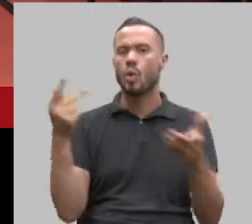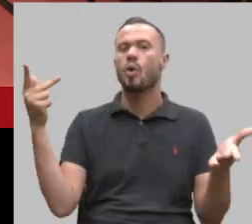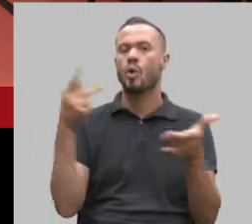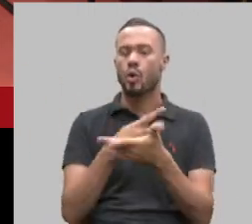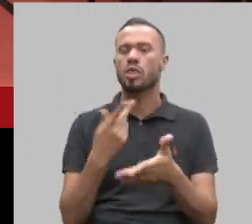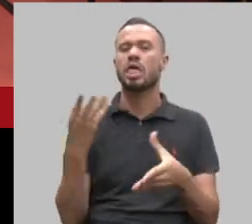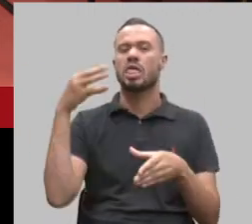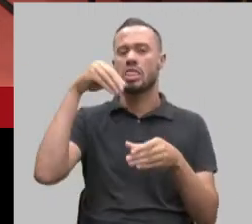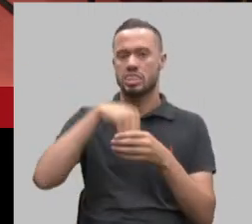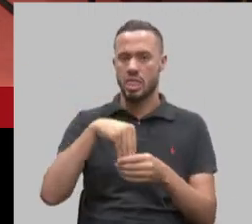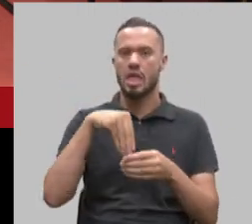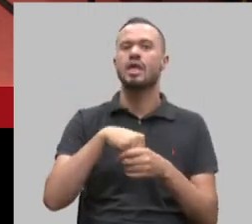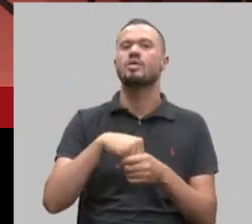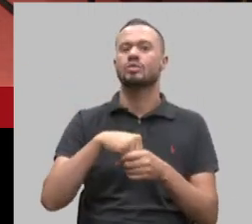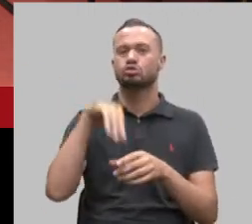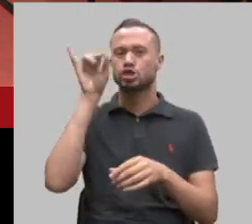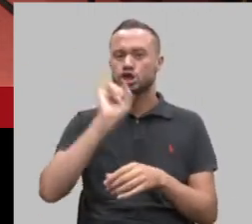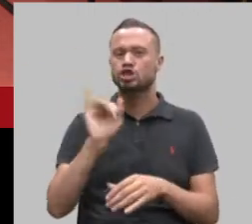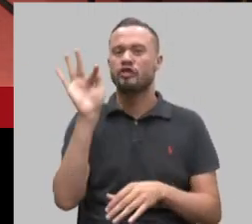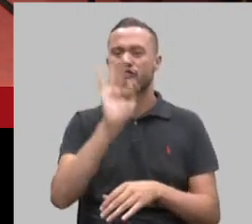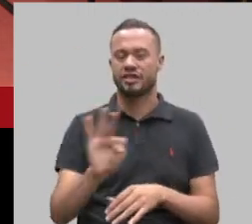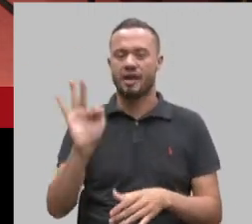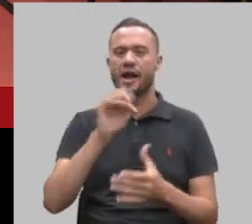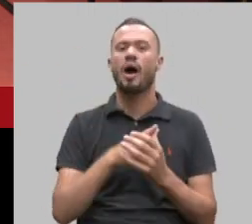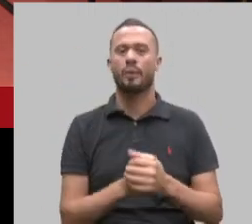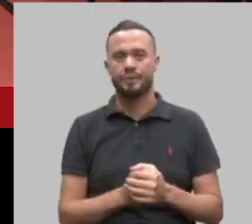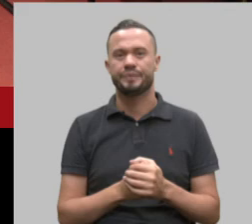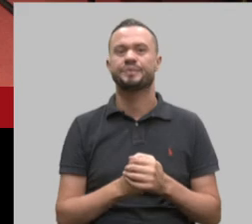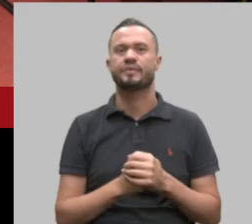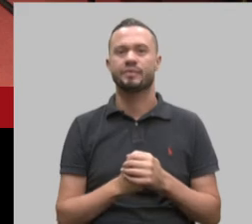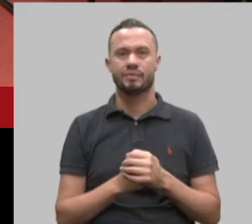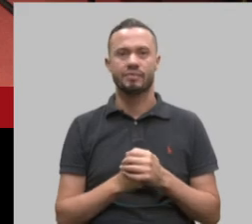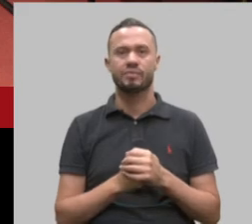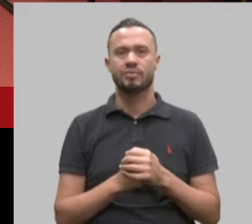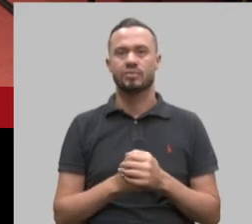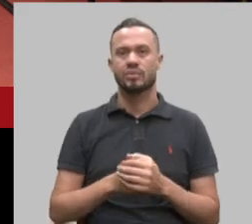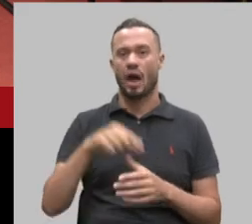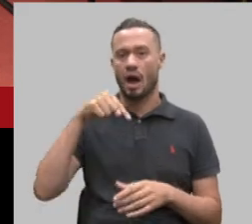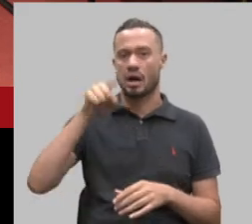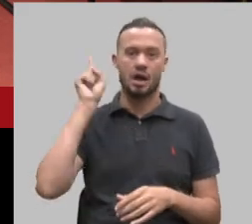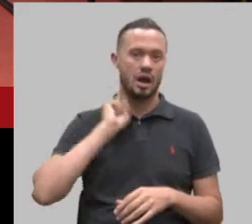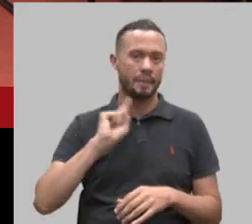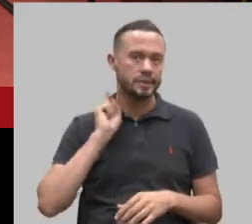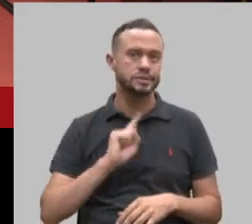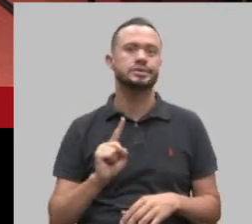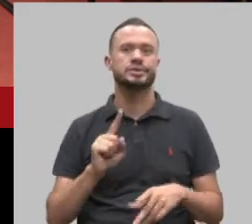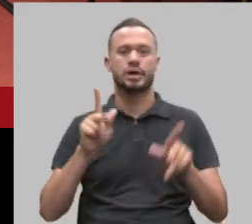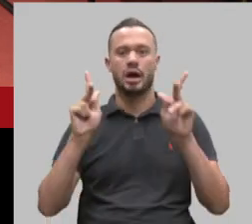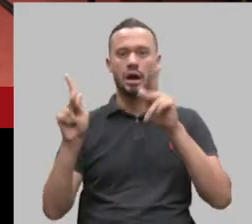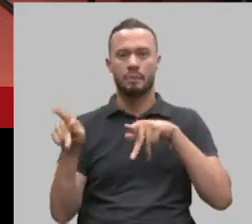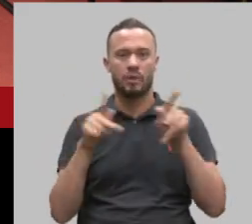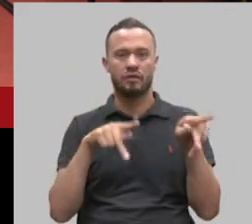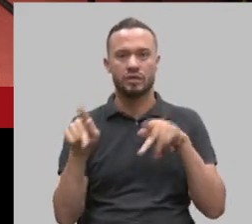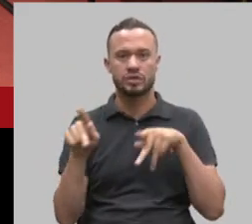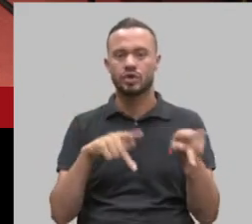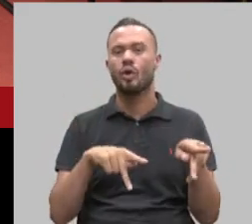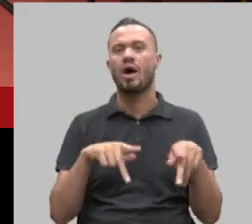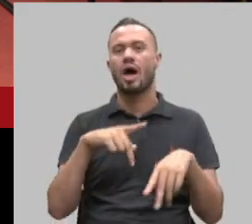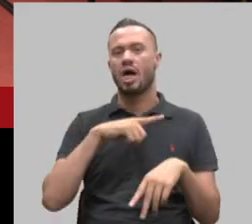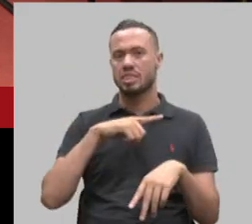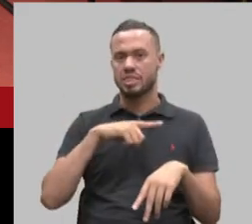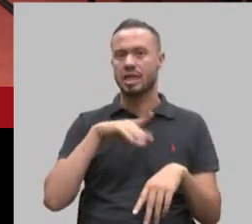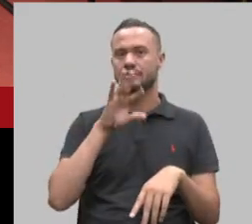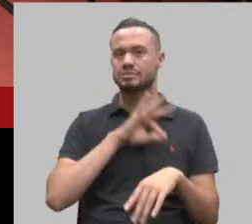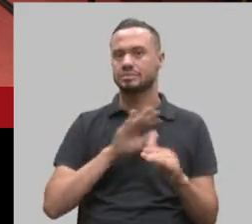levar como um exemplo nos institutos federais principalmente aqui de Minas Gerais os professores eles ganham meio que um bônus para permanecer